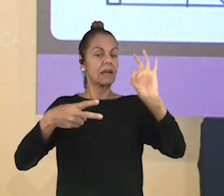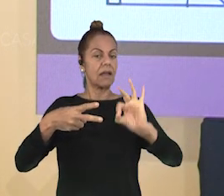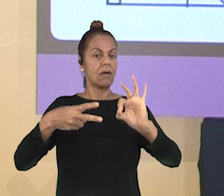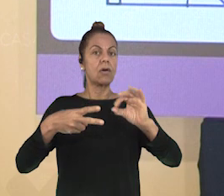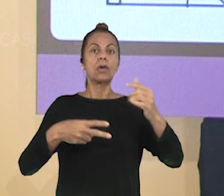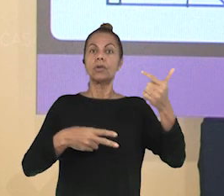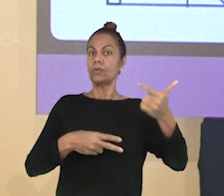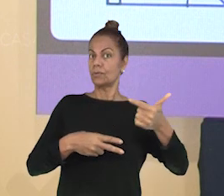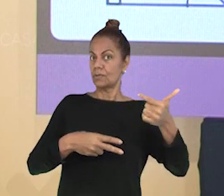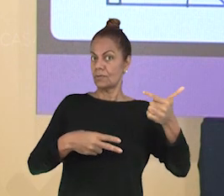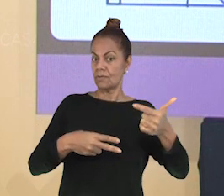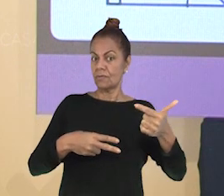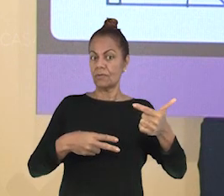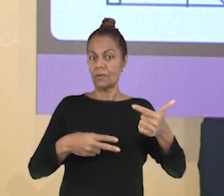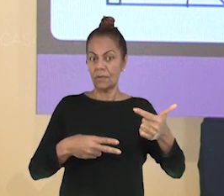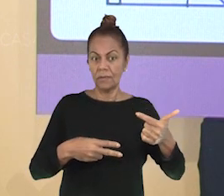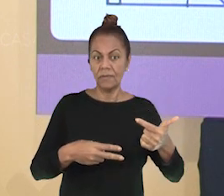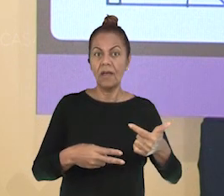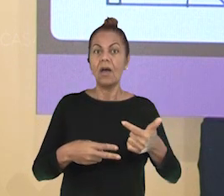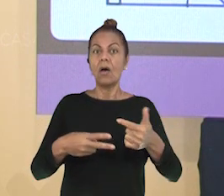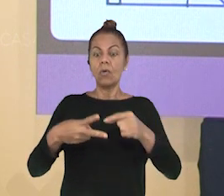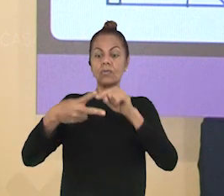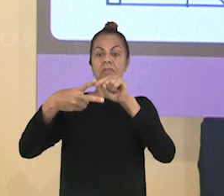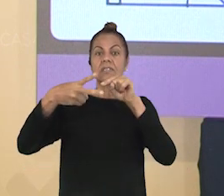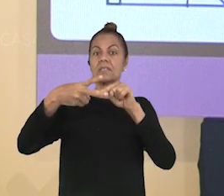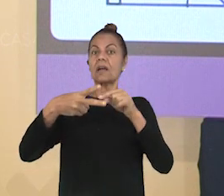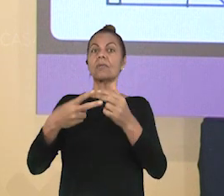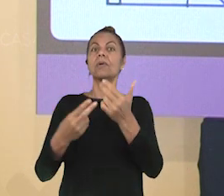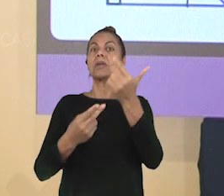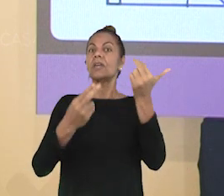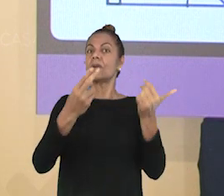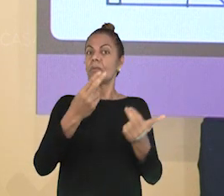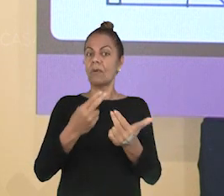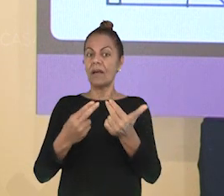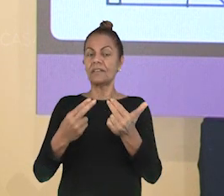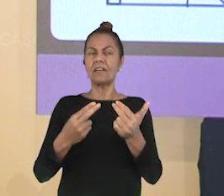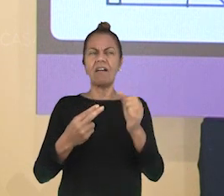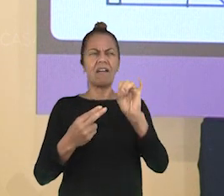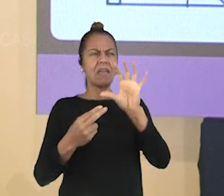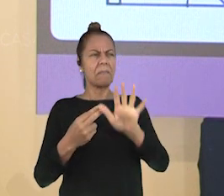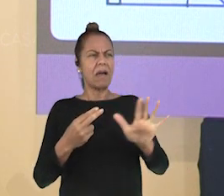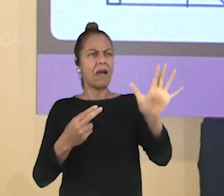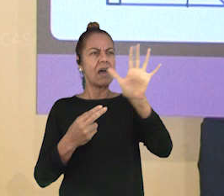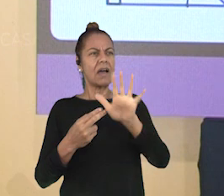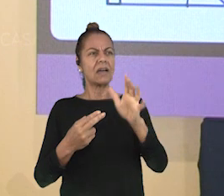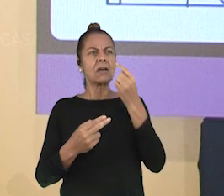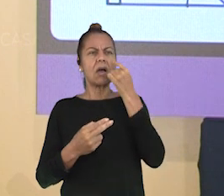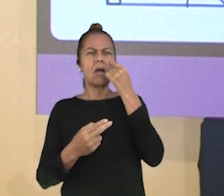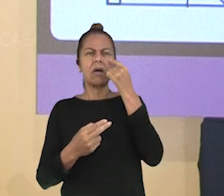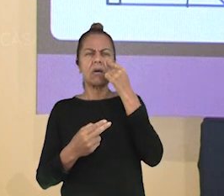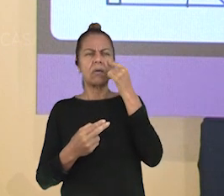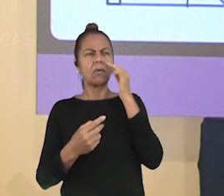ângulo de 90 graus e o segundo possui 3 ângulos iguais, conforme a imagem.